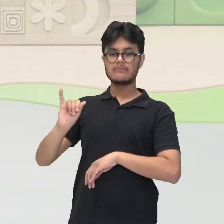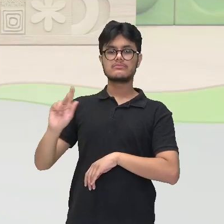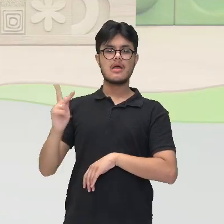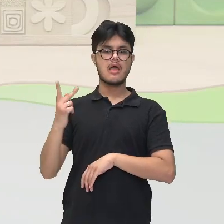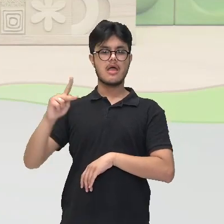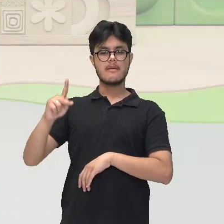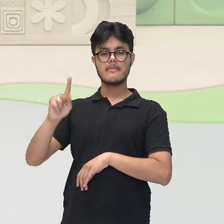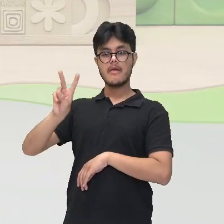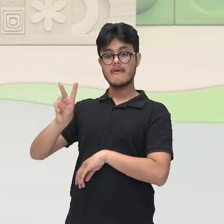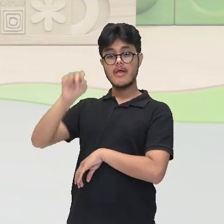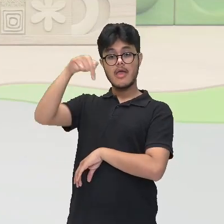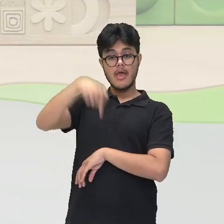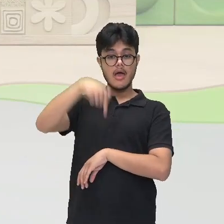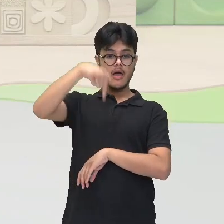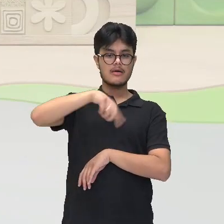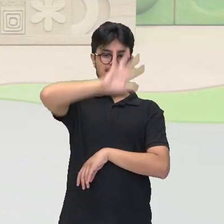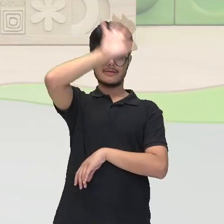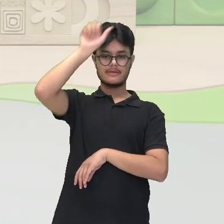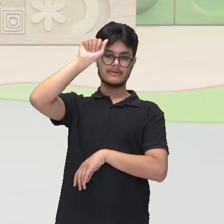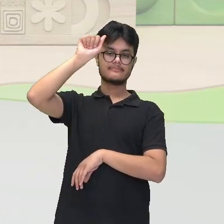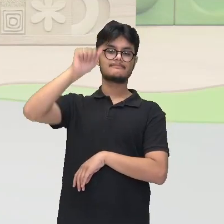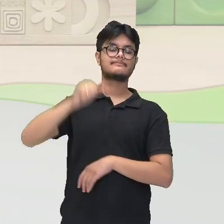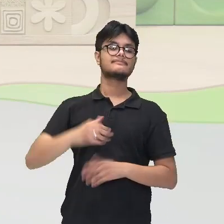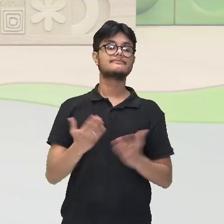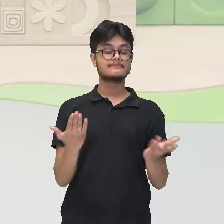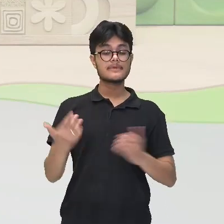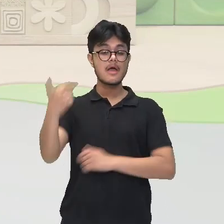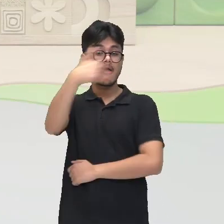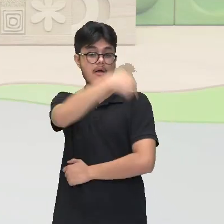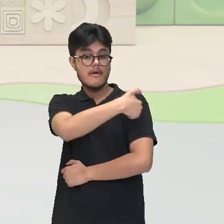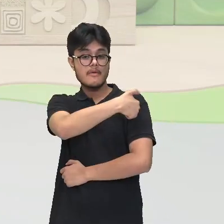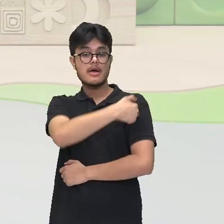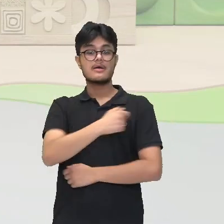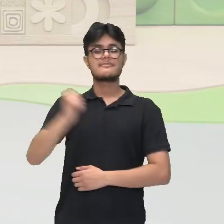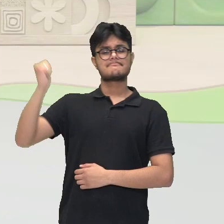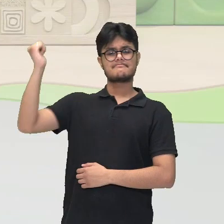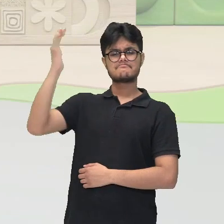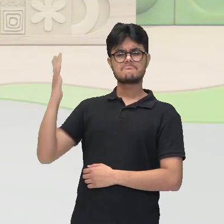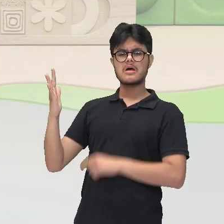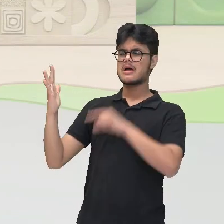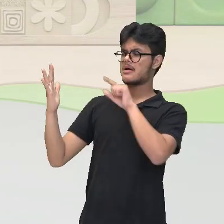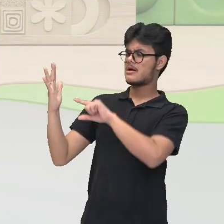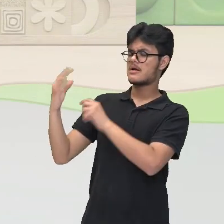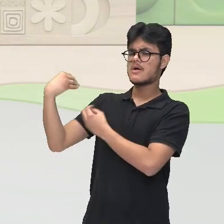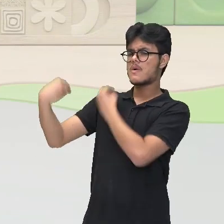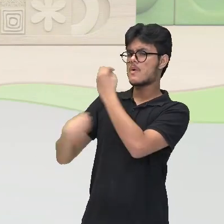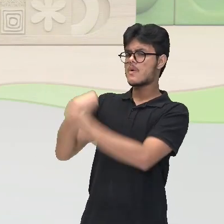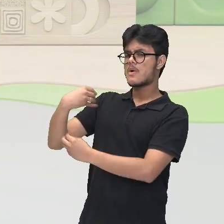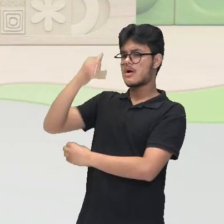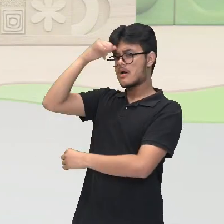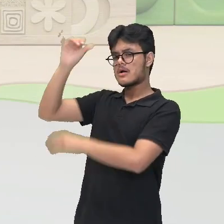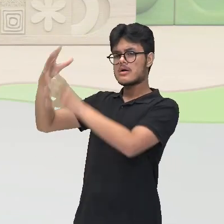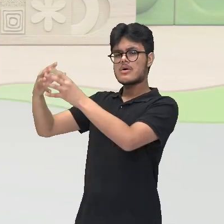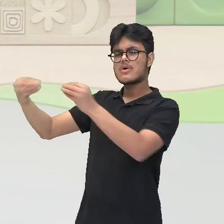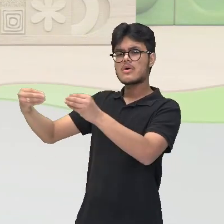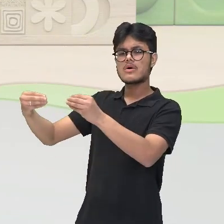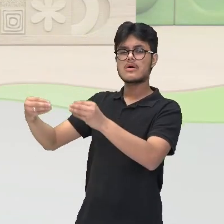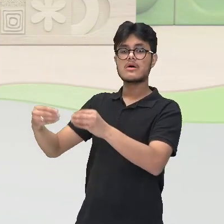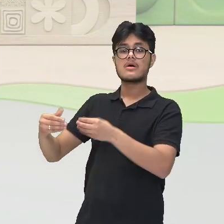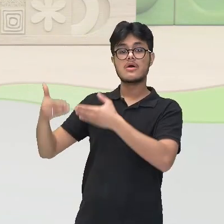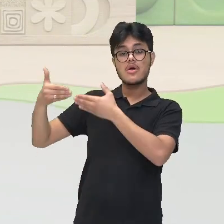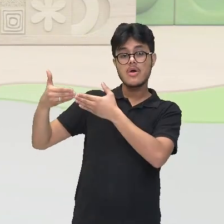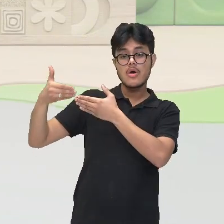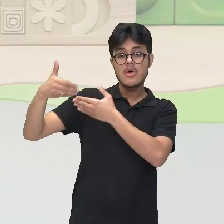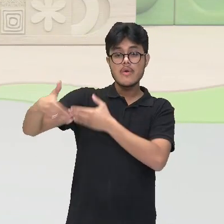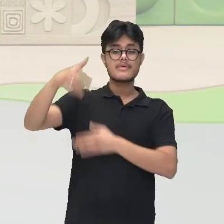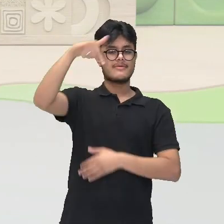do nosso estado e a vacinação no Brasil contra o HPV começou no estado